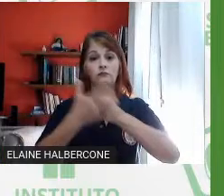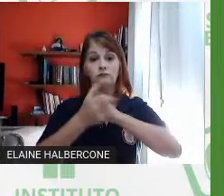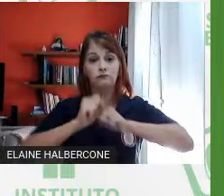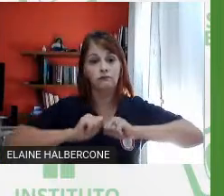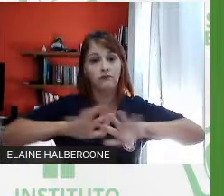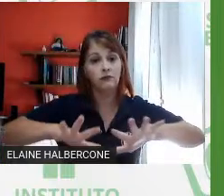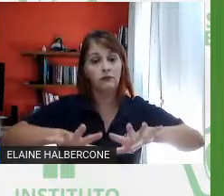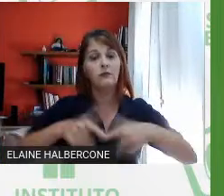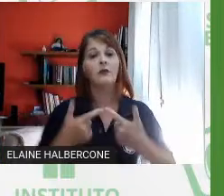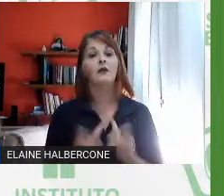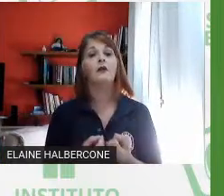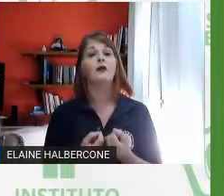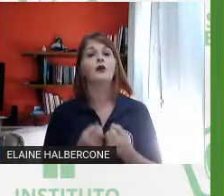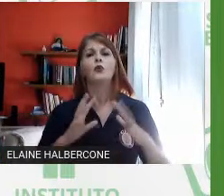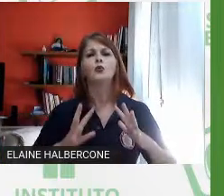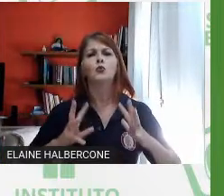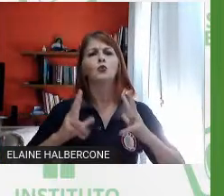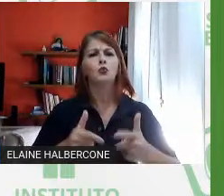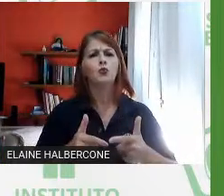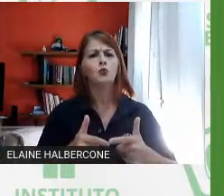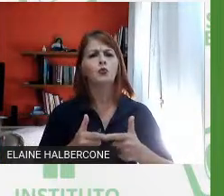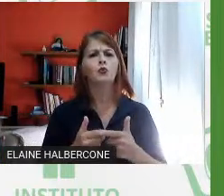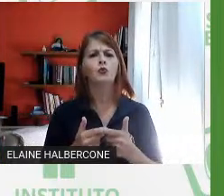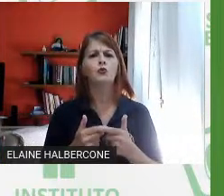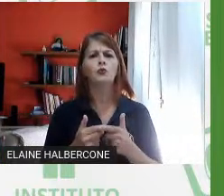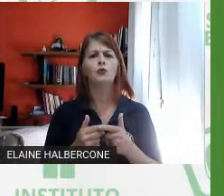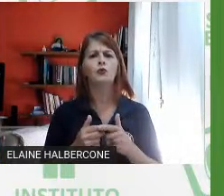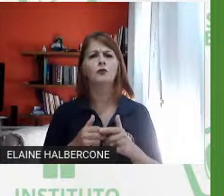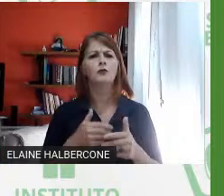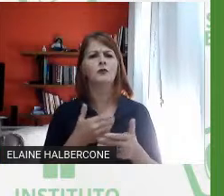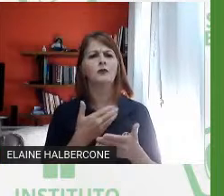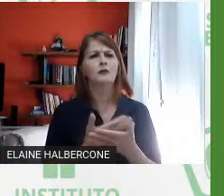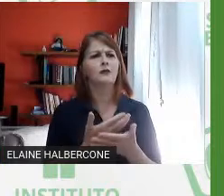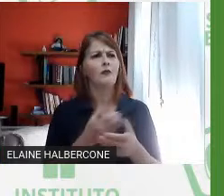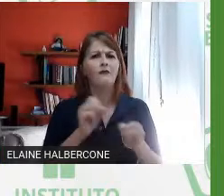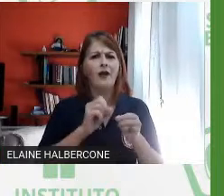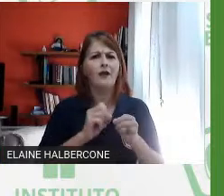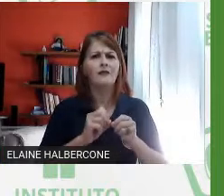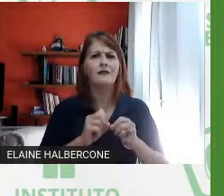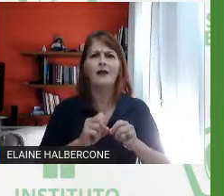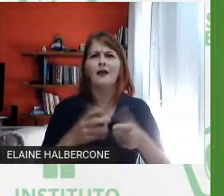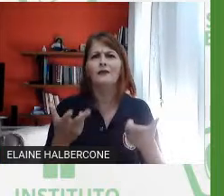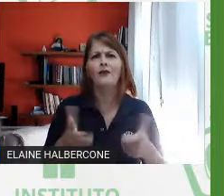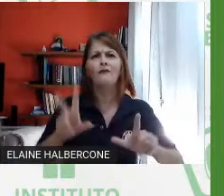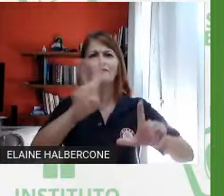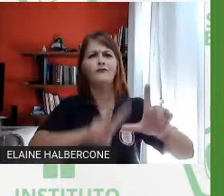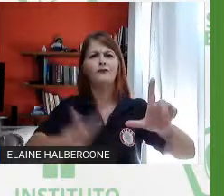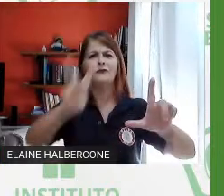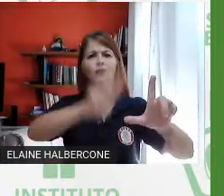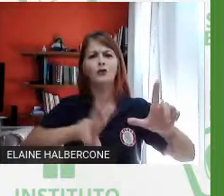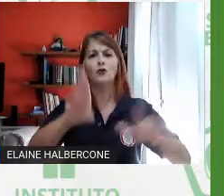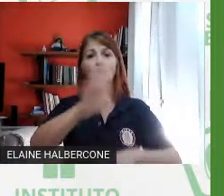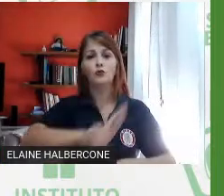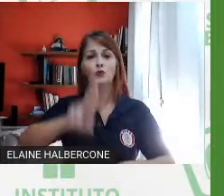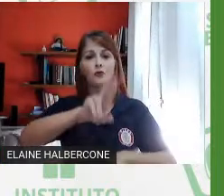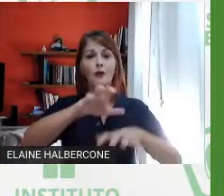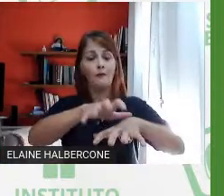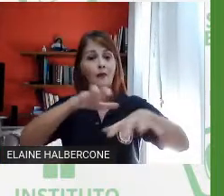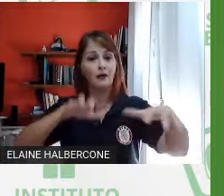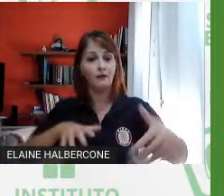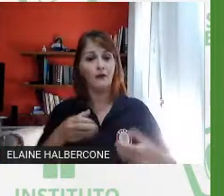tudo que estamos fazendo está sendo de maneira online. Então, Se utilizarmos plataformas de